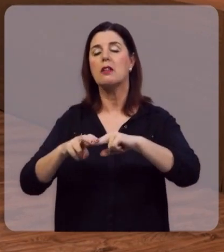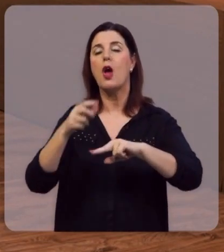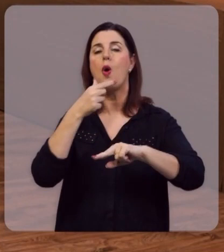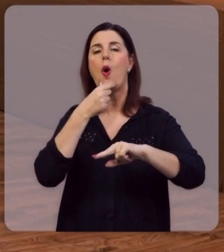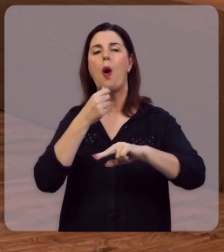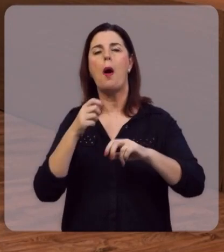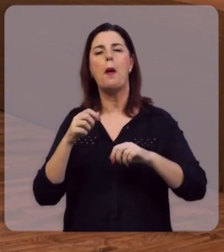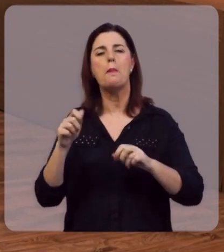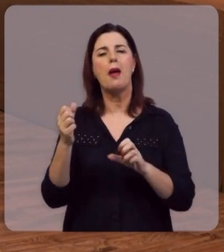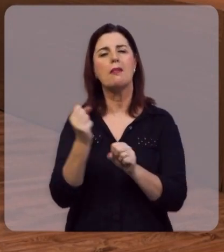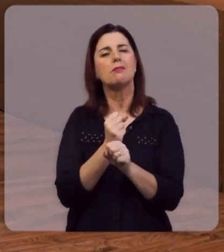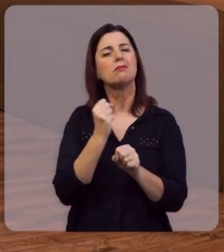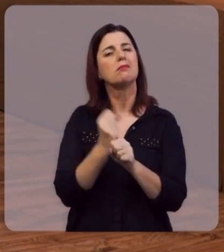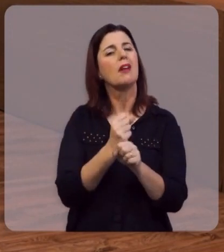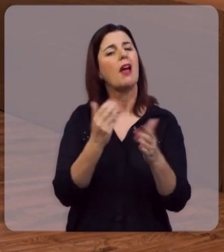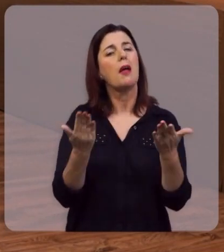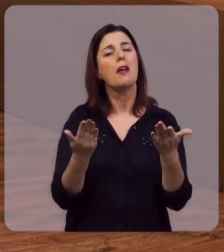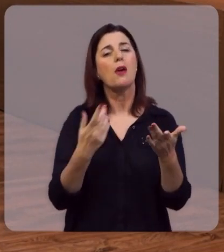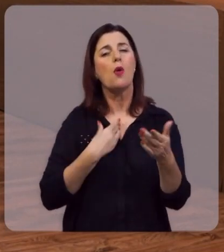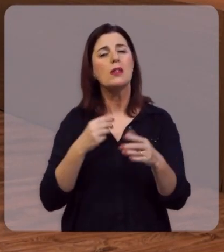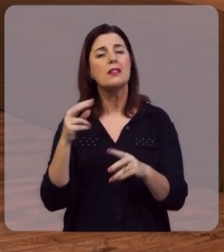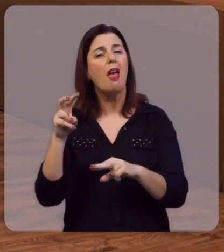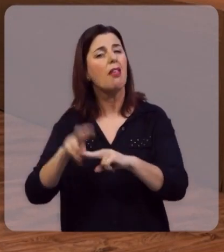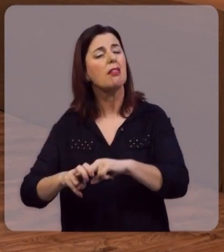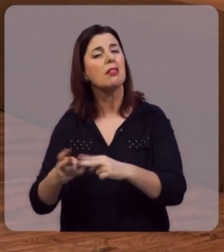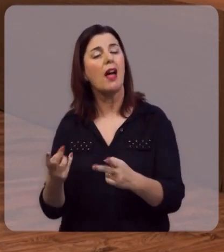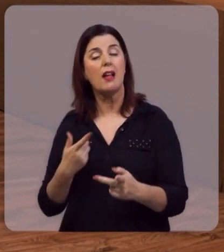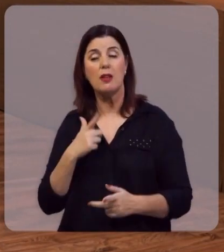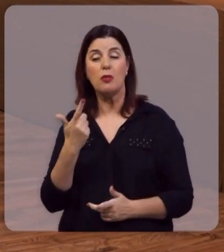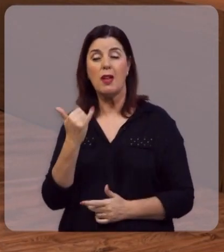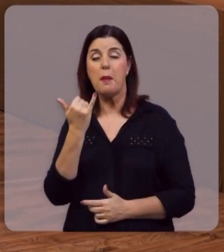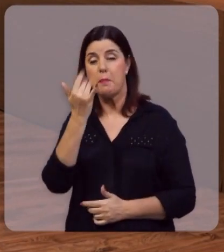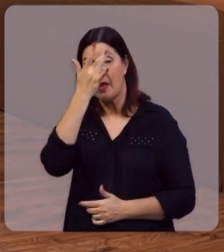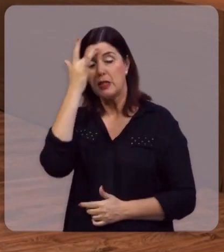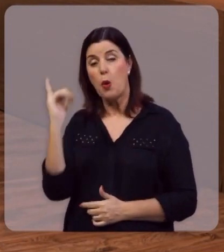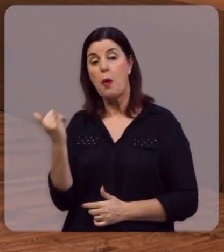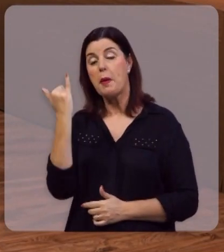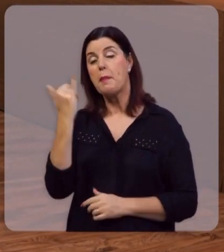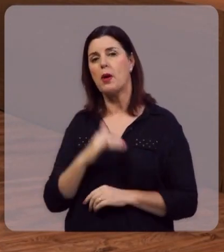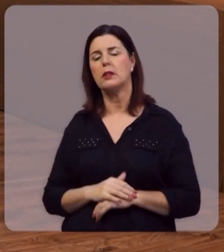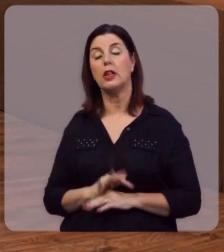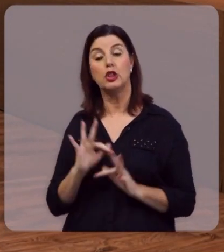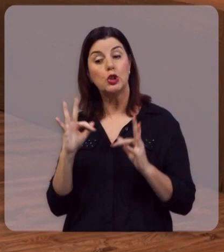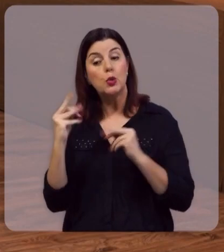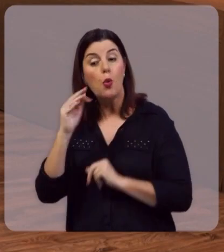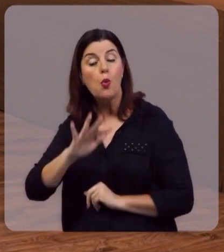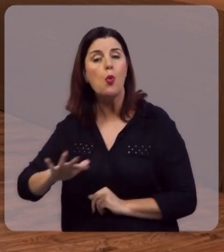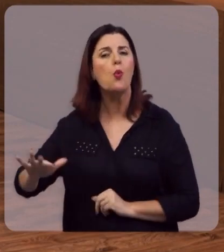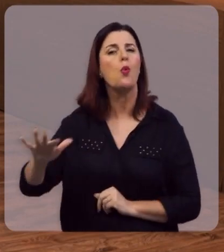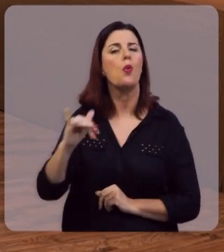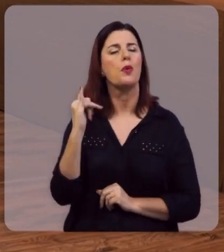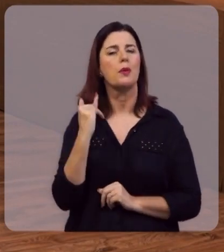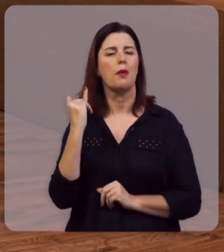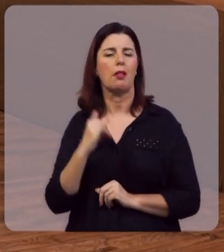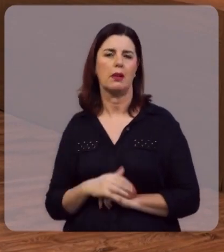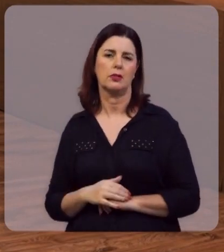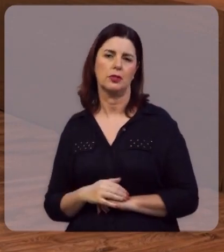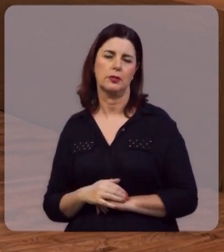pedreiro sentar. Nenhum é mais importante do que outro. Deus não faz acepção de pessoas, todos são importantes para Ele.